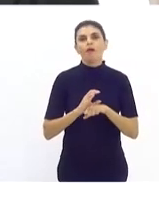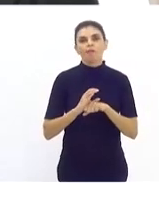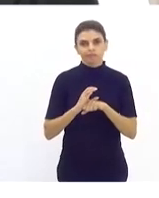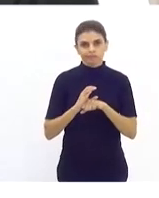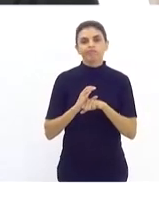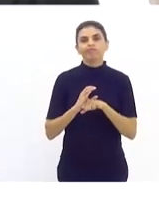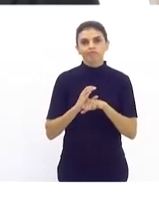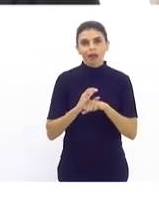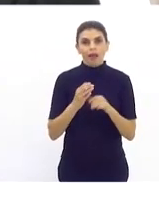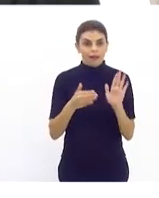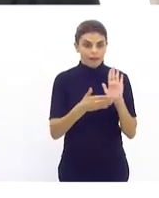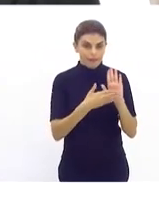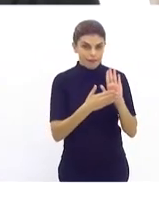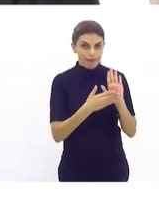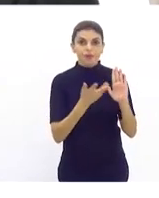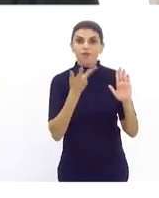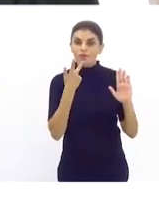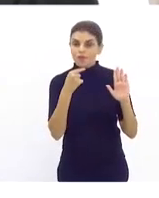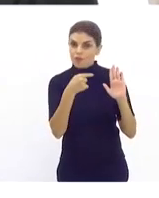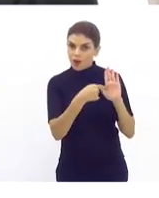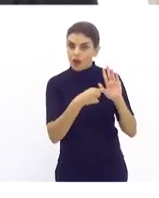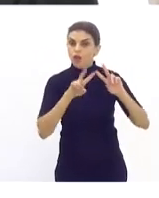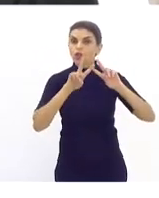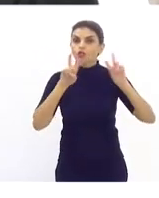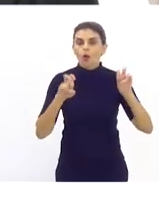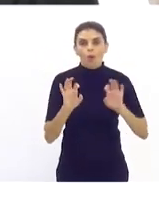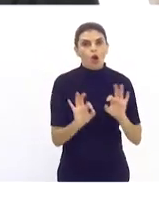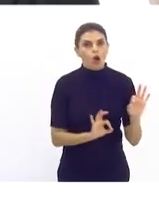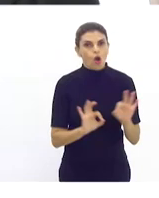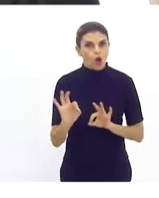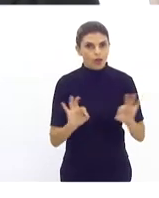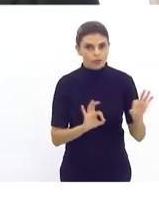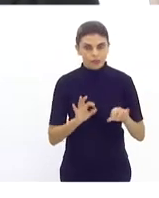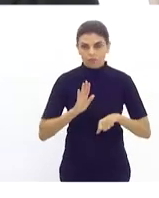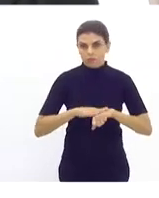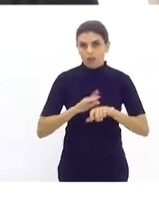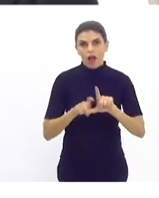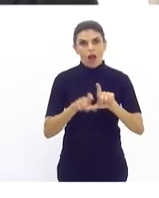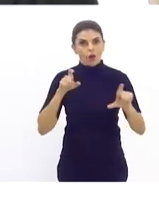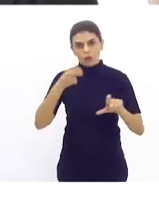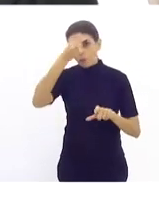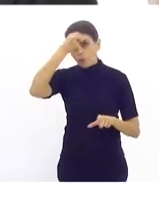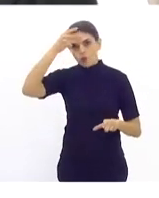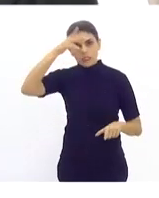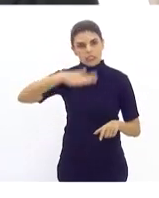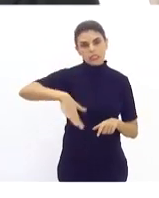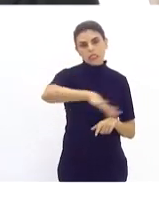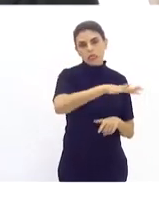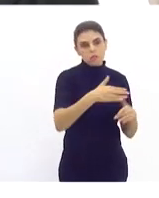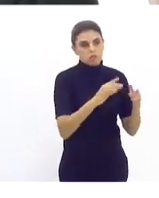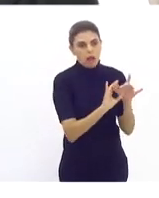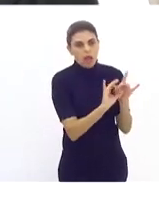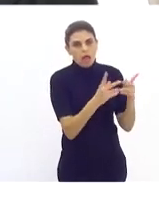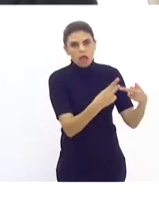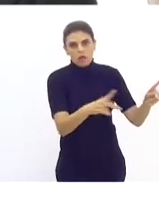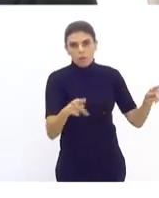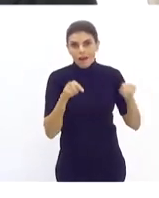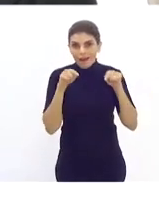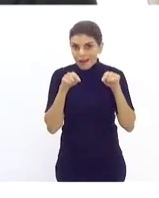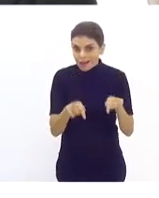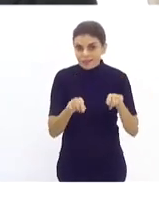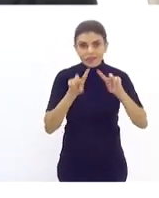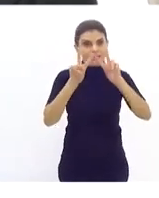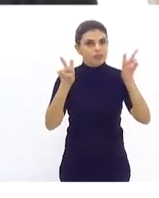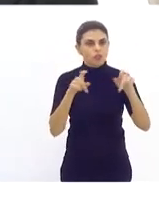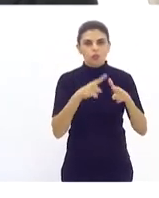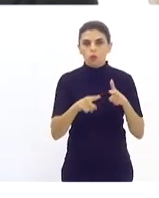autonomia que resguarda essa organização, essa autonomia dos municípios. Mas, nesse caso específico,